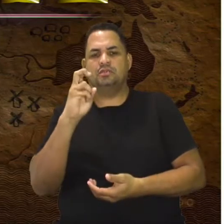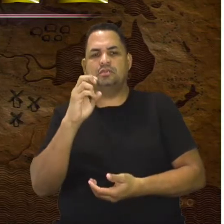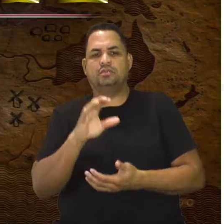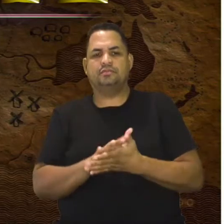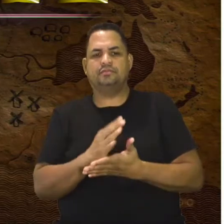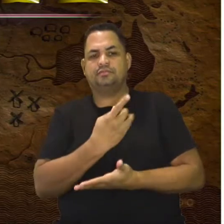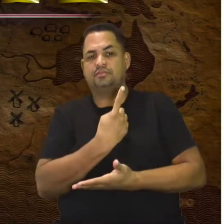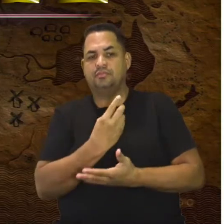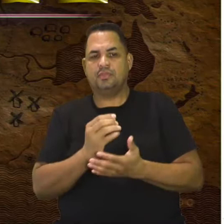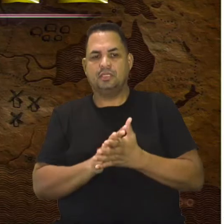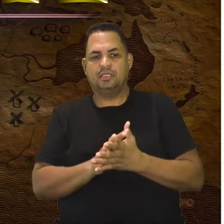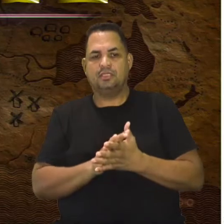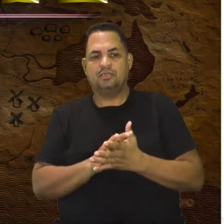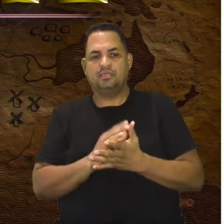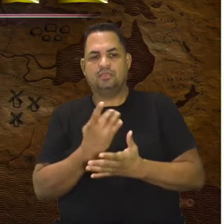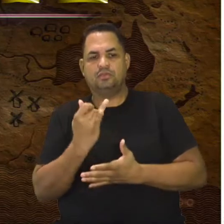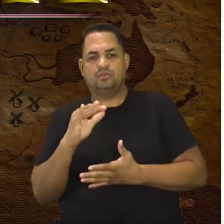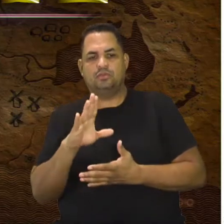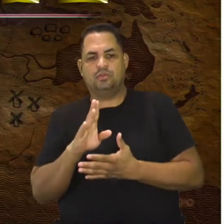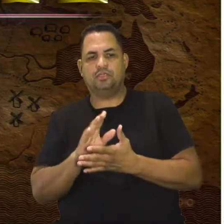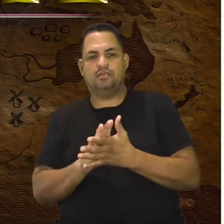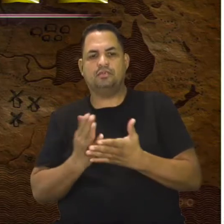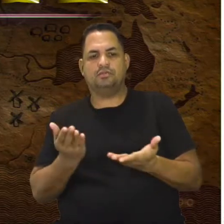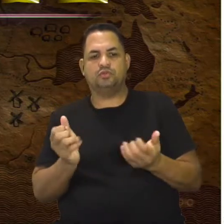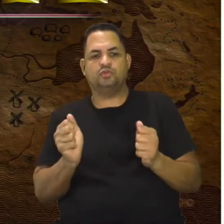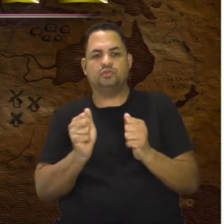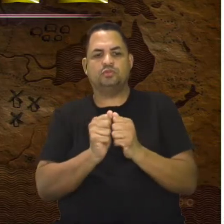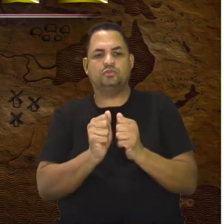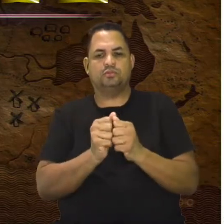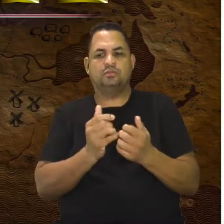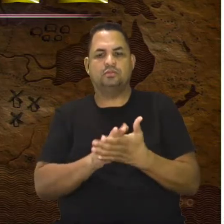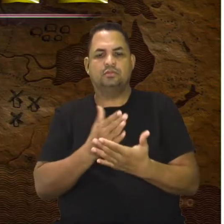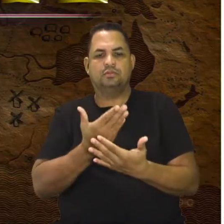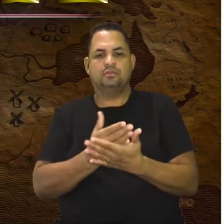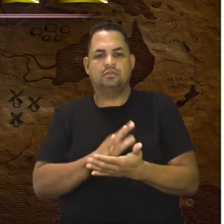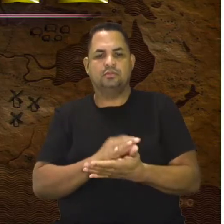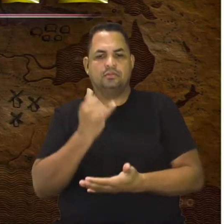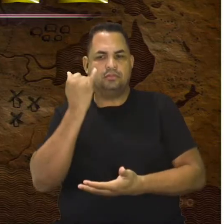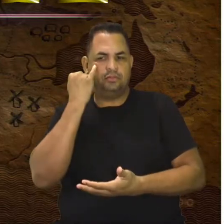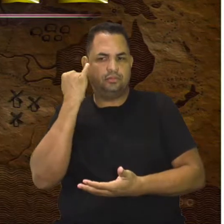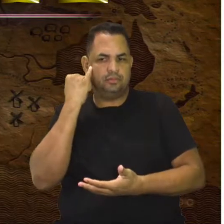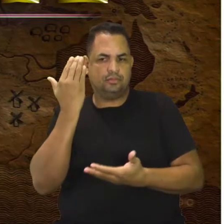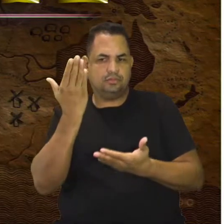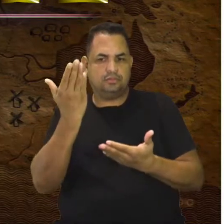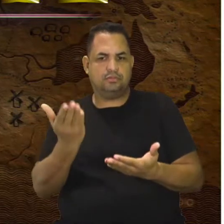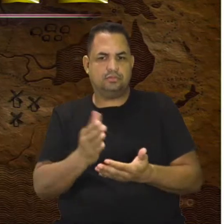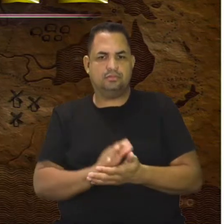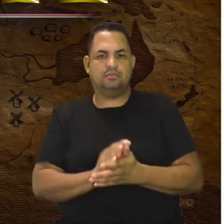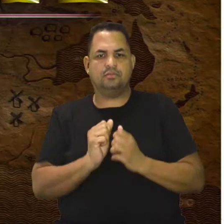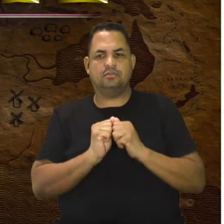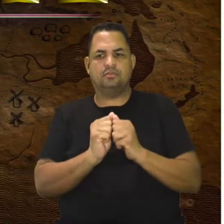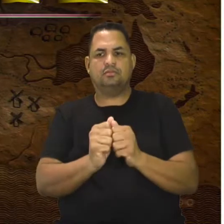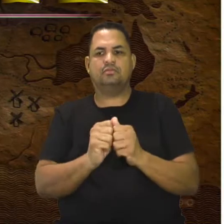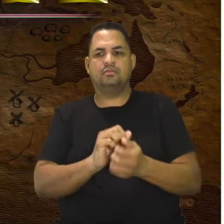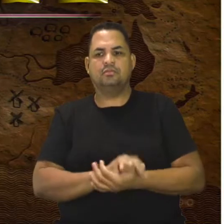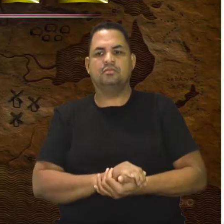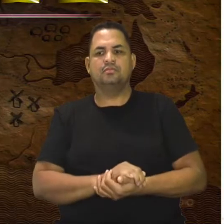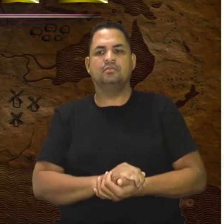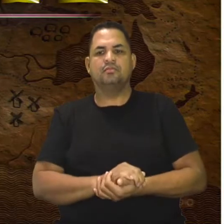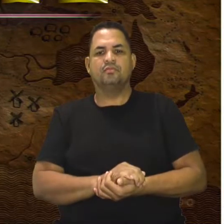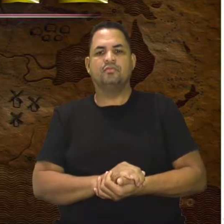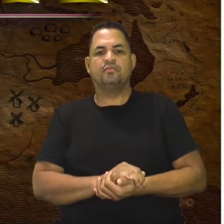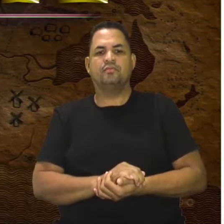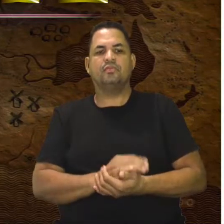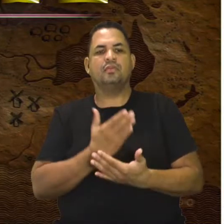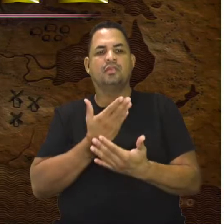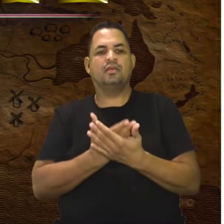eu, professor João Herbert, professor Beto, juntamente com o Sâmio, estaremos aqui com vocês, tá? Estaremos com vocês